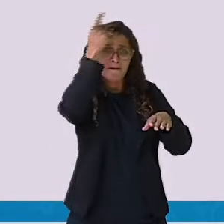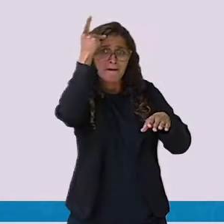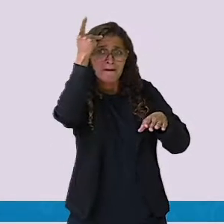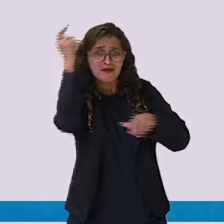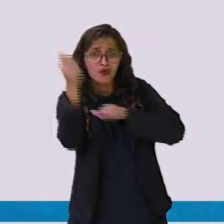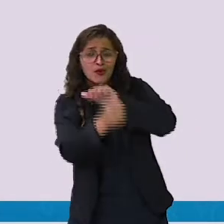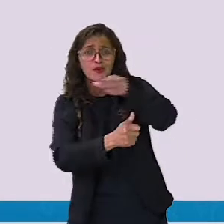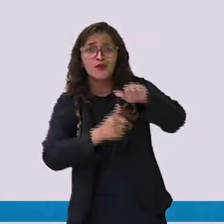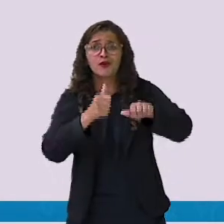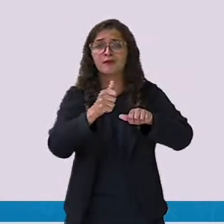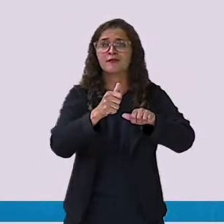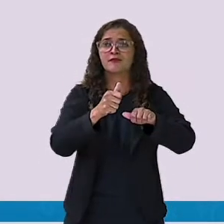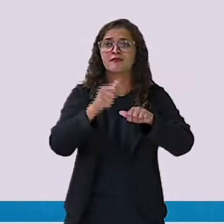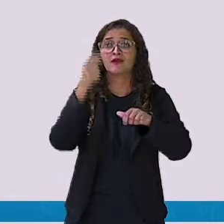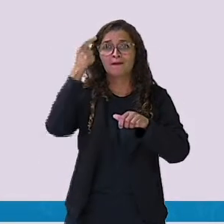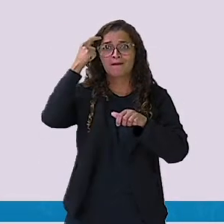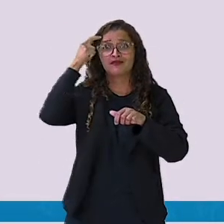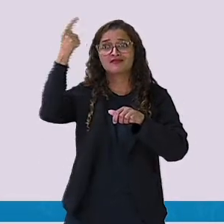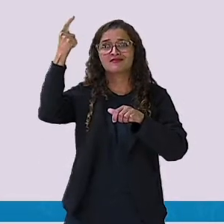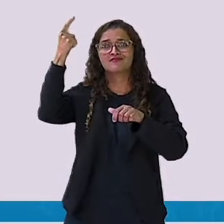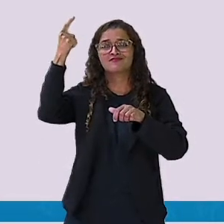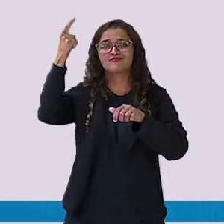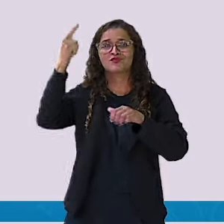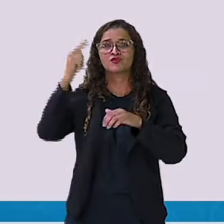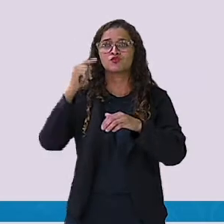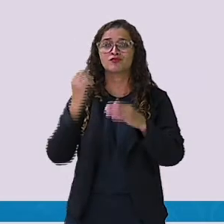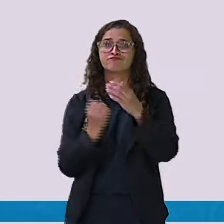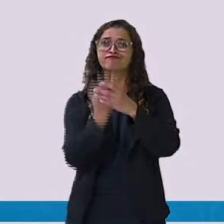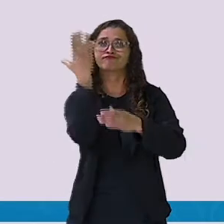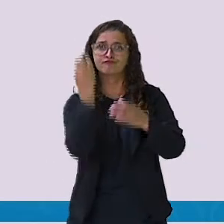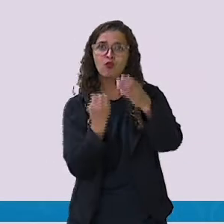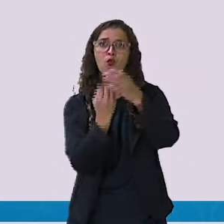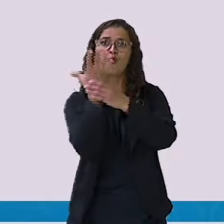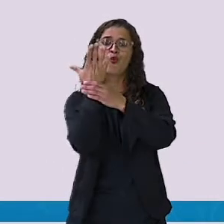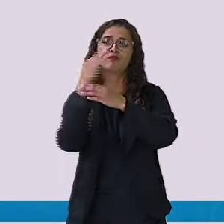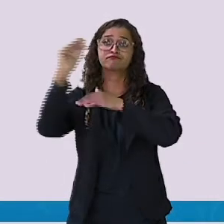na produção, como essa imagem retratada para vocês.